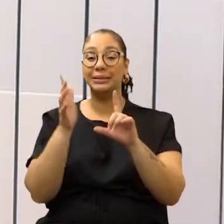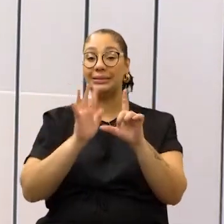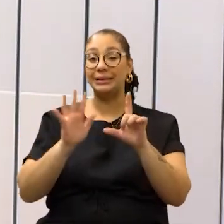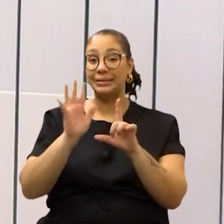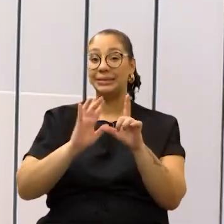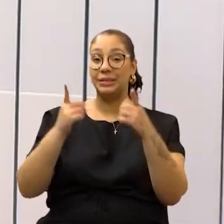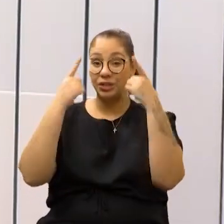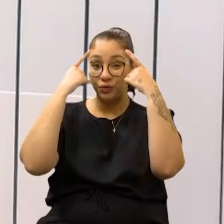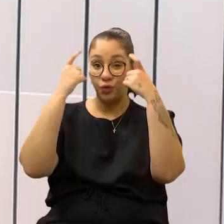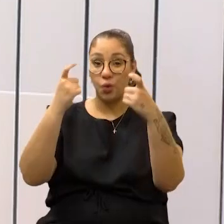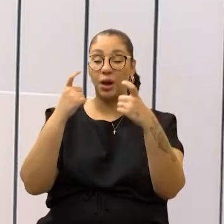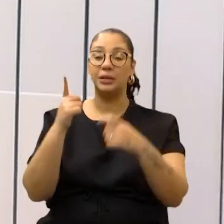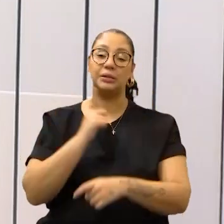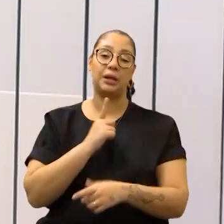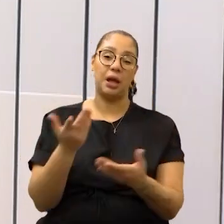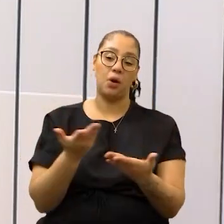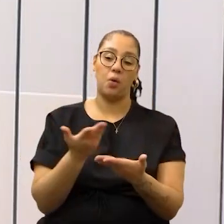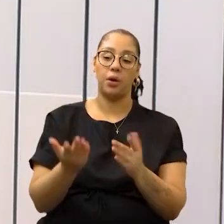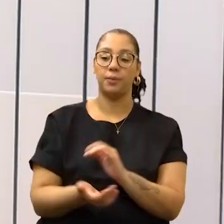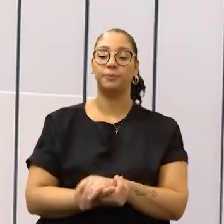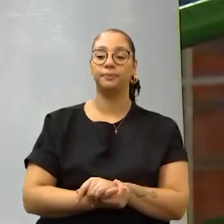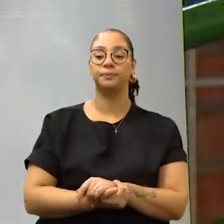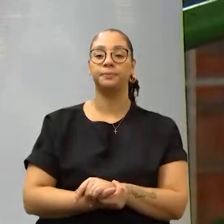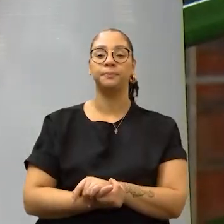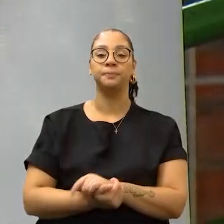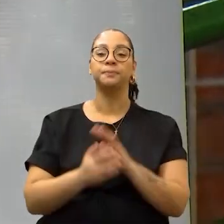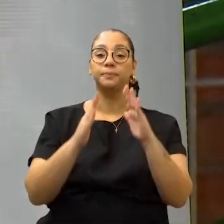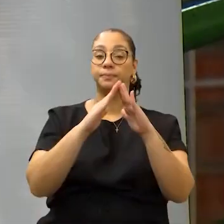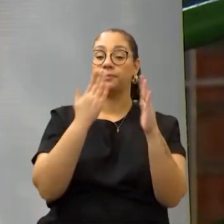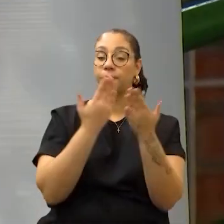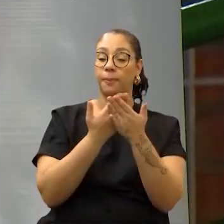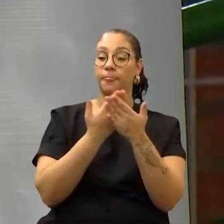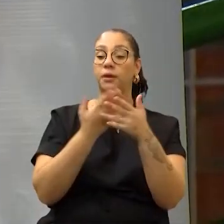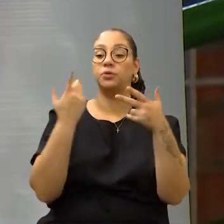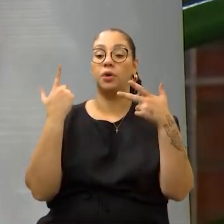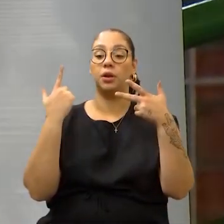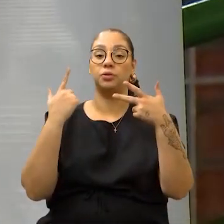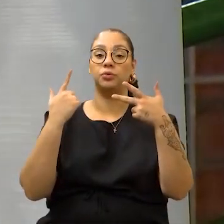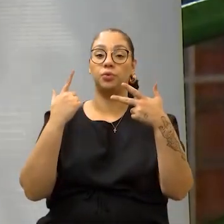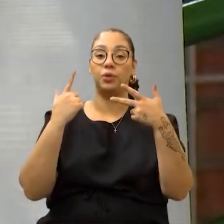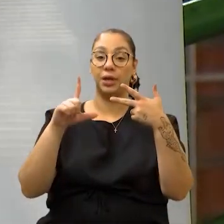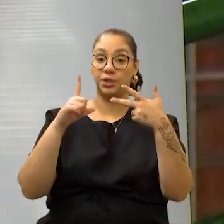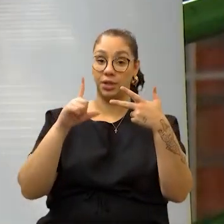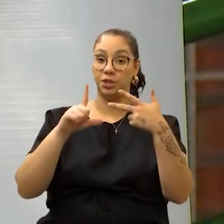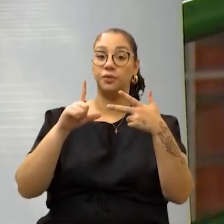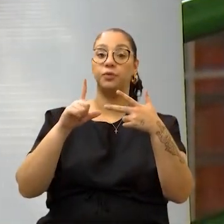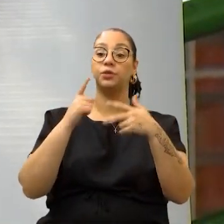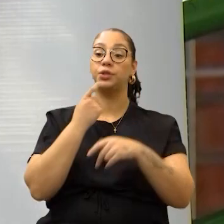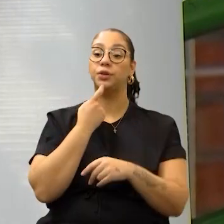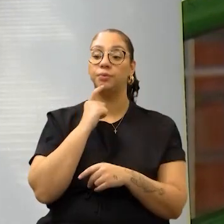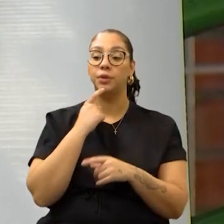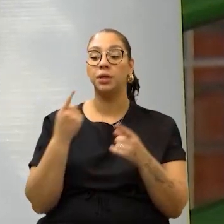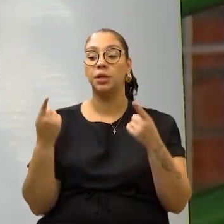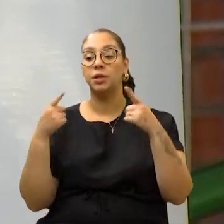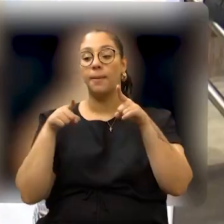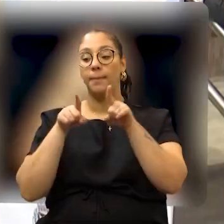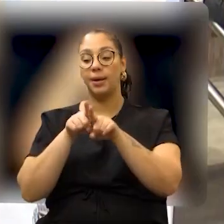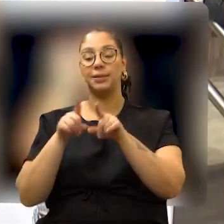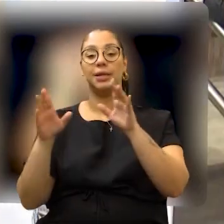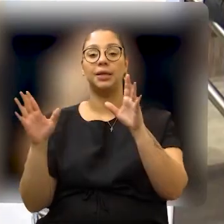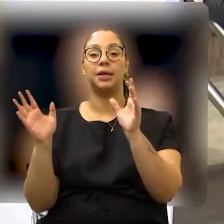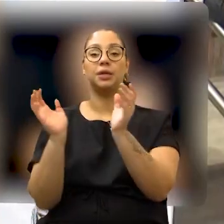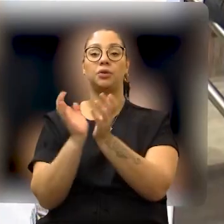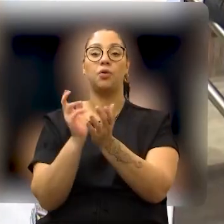o atual cenário de agressividade. A Elecamp, Escola do Legislativo de Campinas,